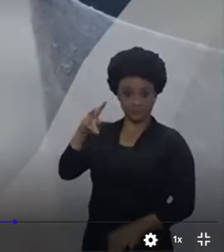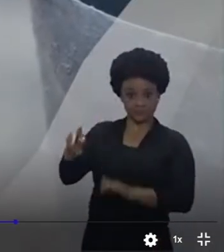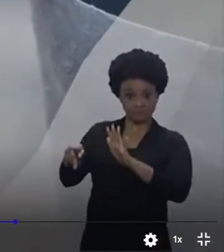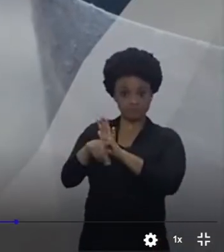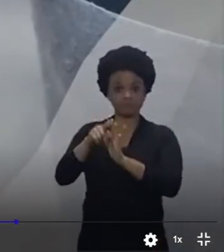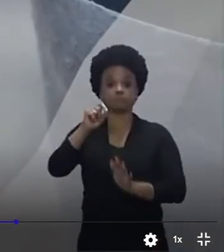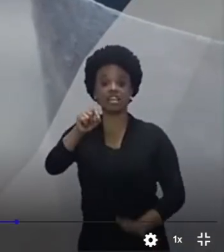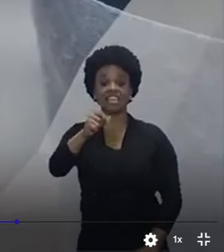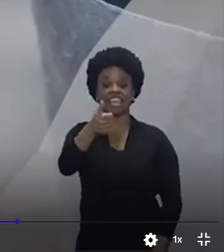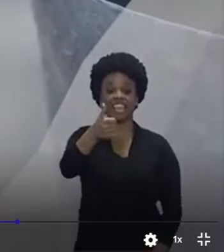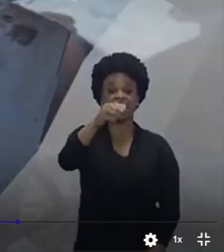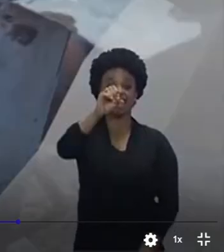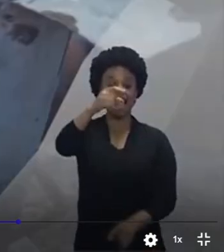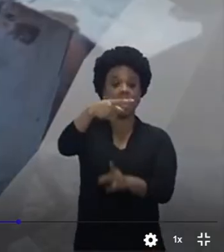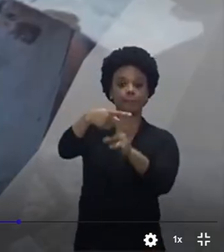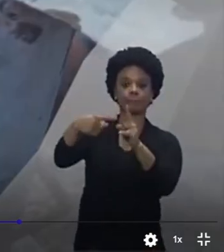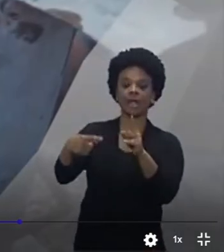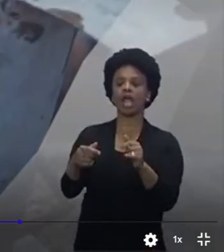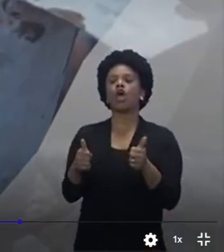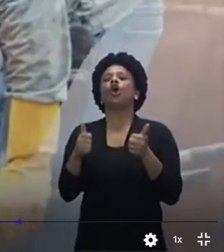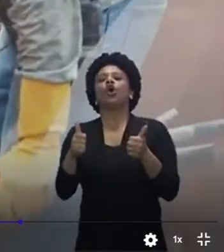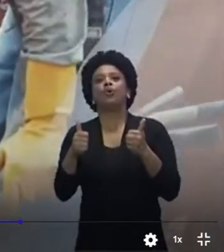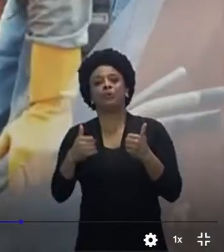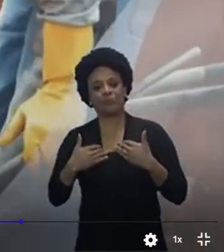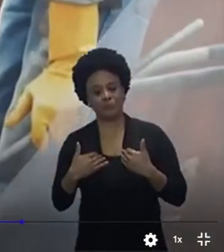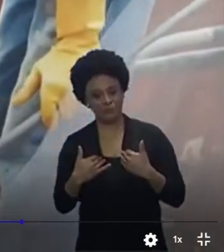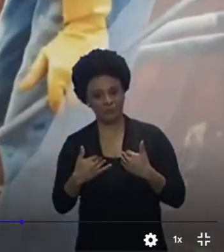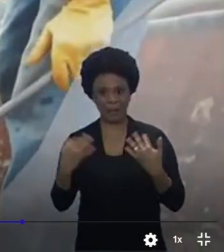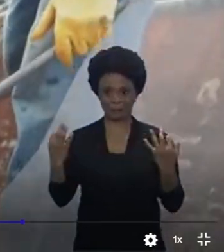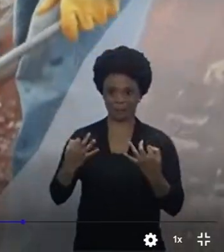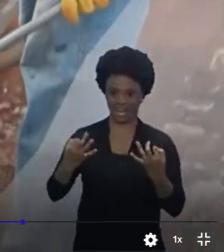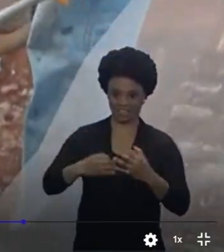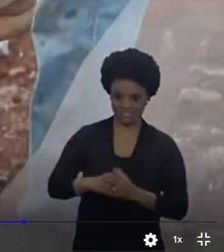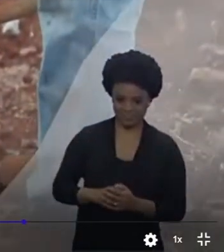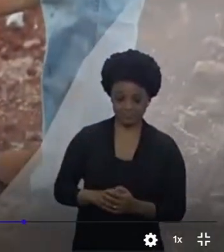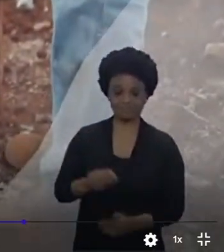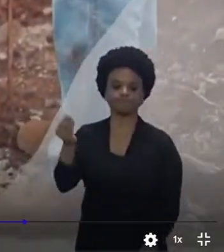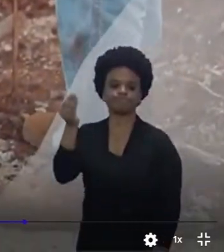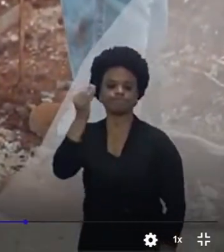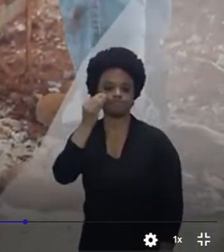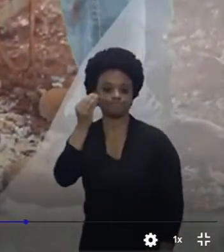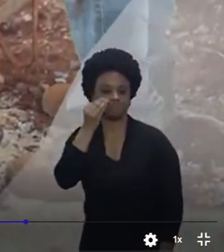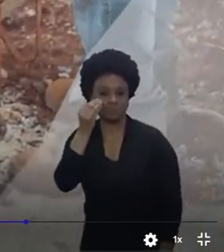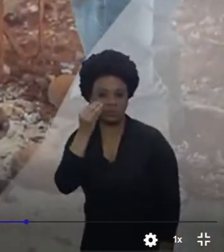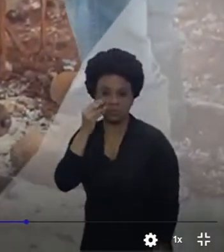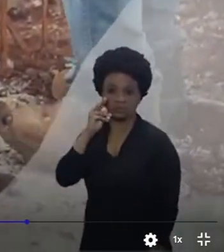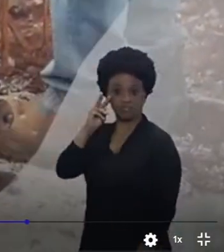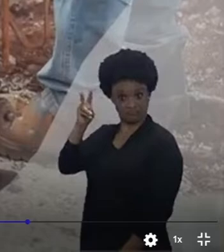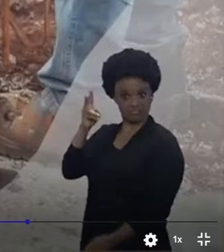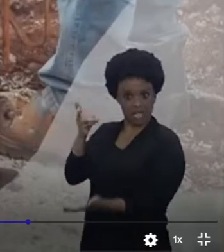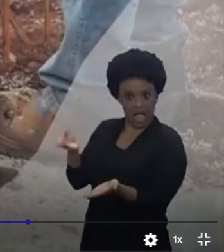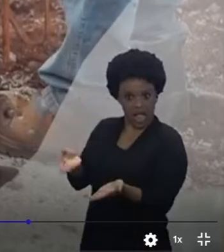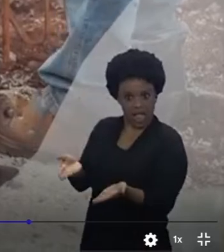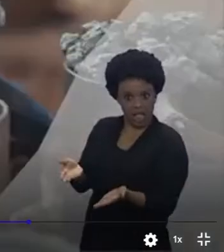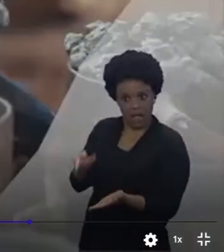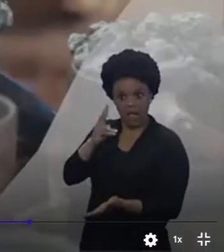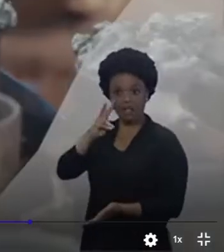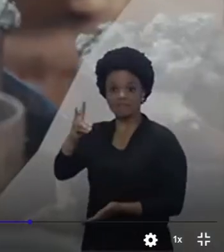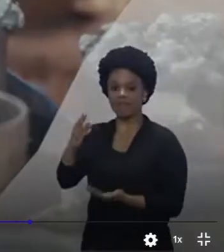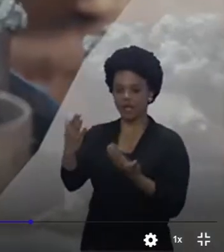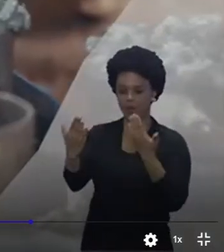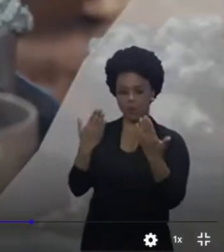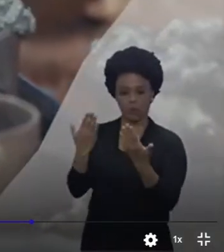dando 10,5. Ufa, tudo certinho. Os corpos de prova também são verificados nessa etapa para a conferência